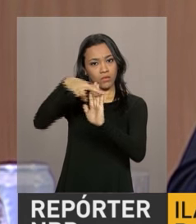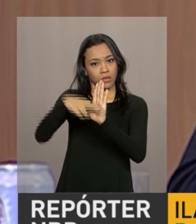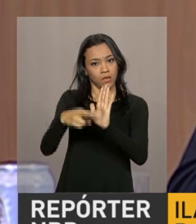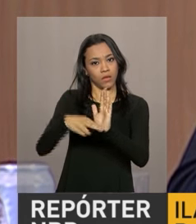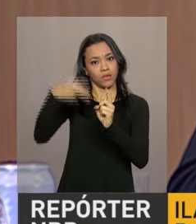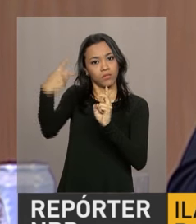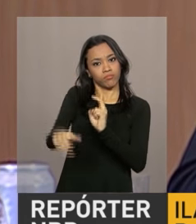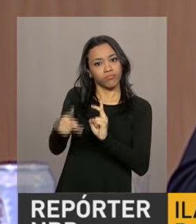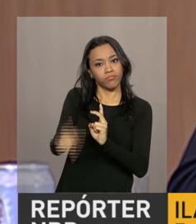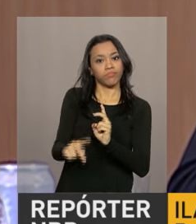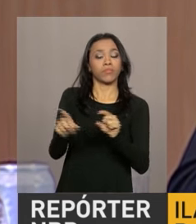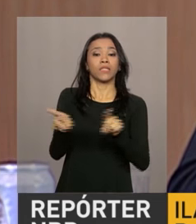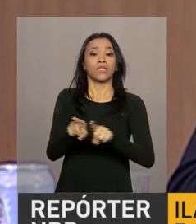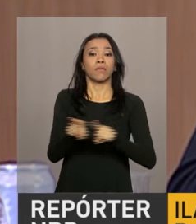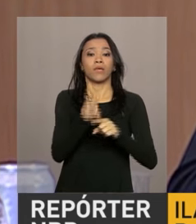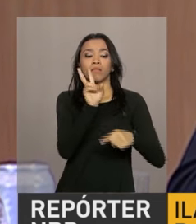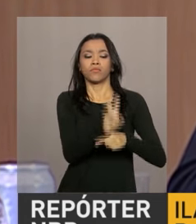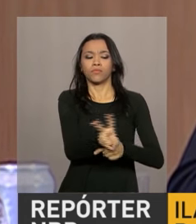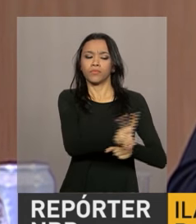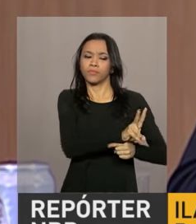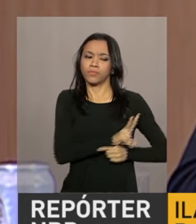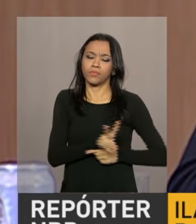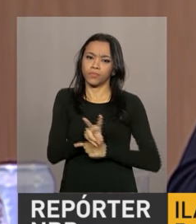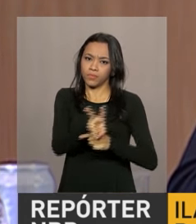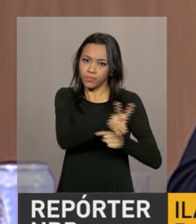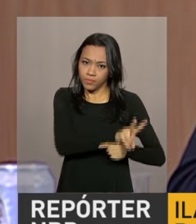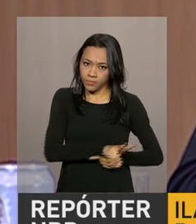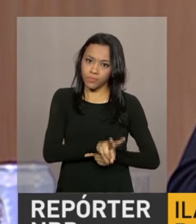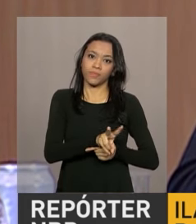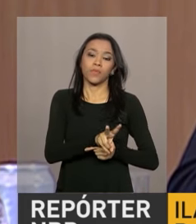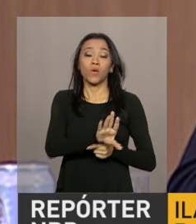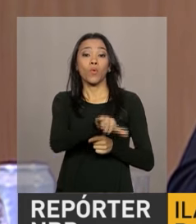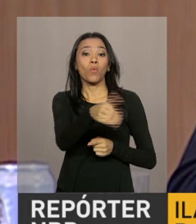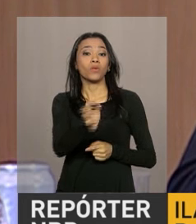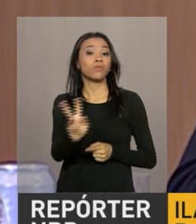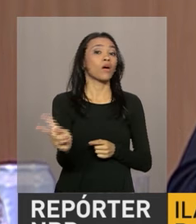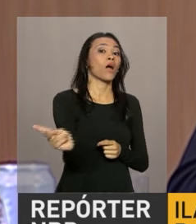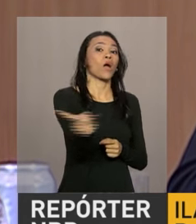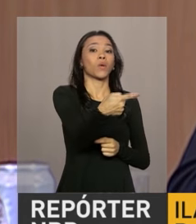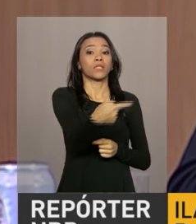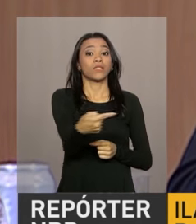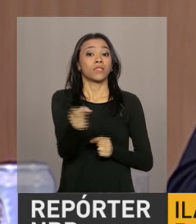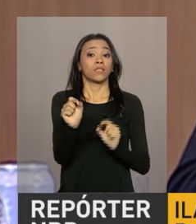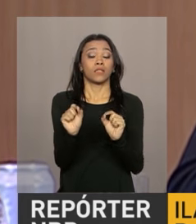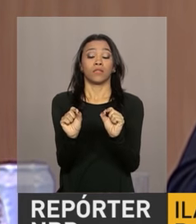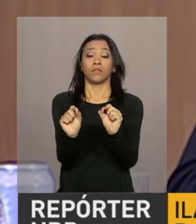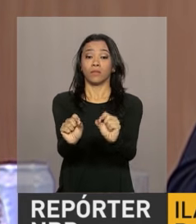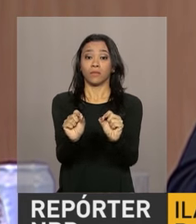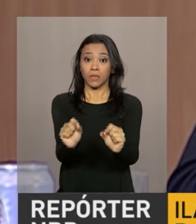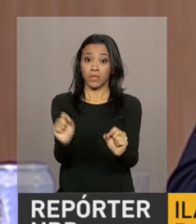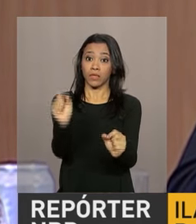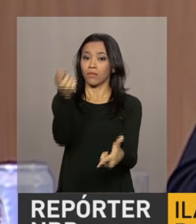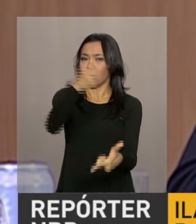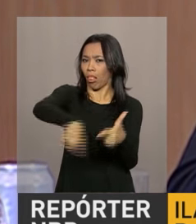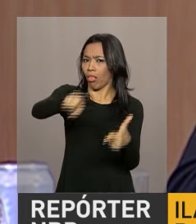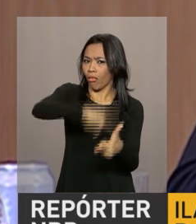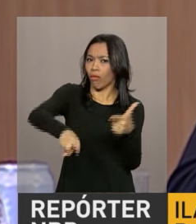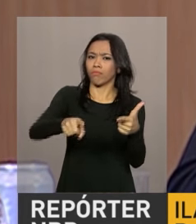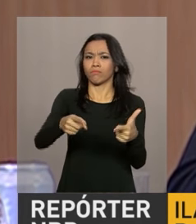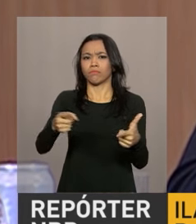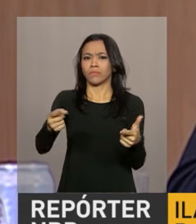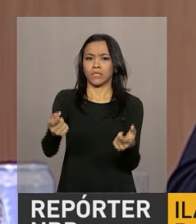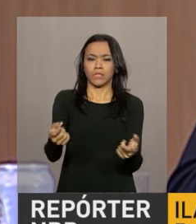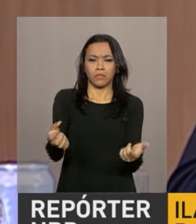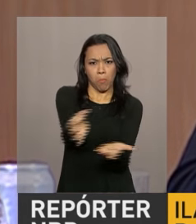adequado gerenciamento de expectativas quando ocorrerem raros, fortes e frequentes choques que levem a inflação